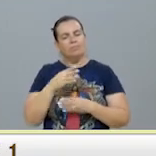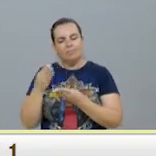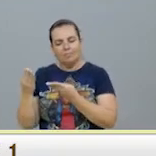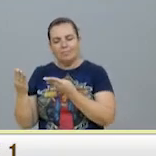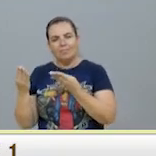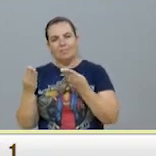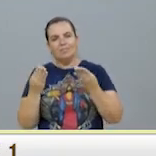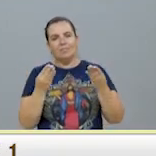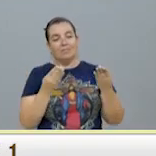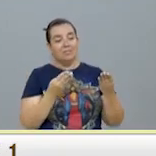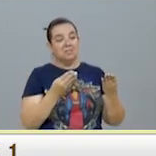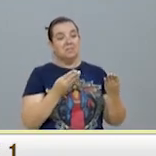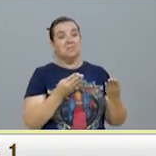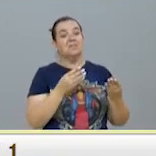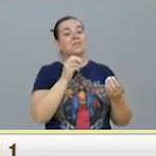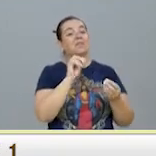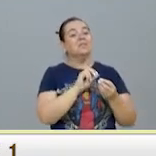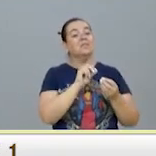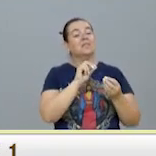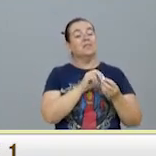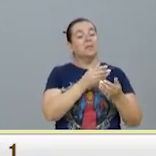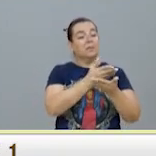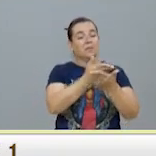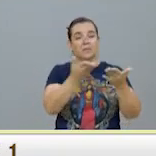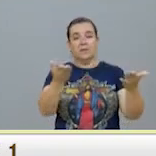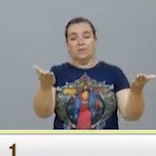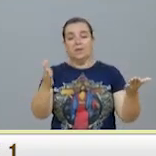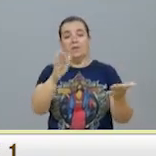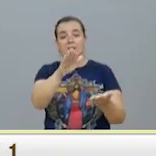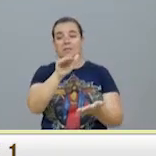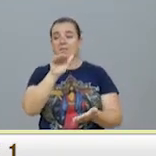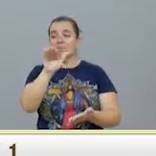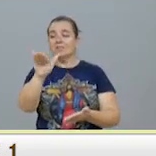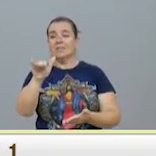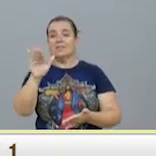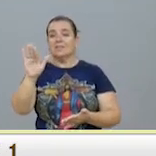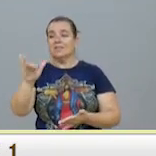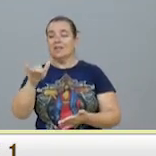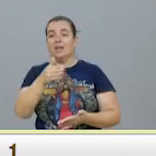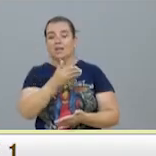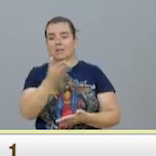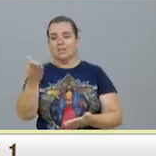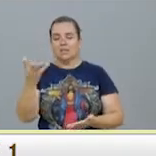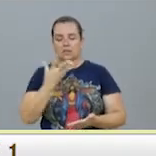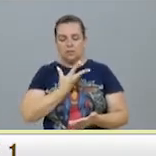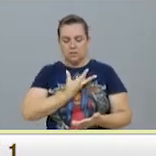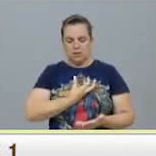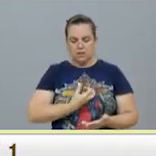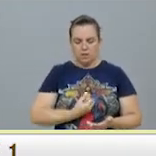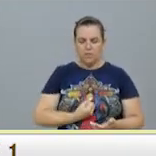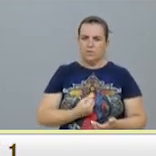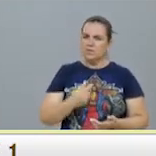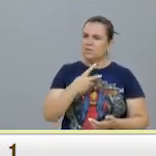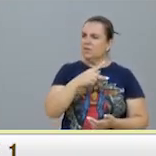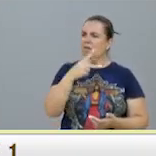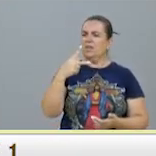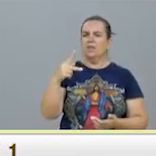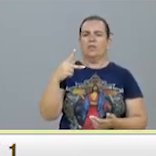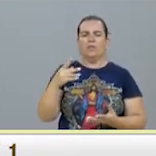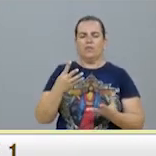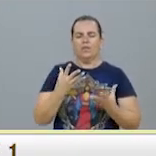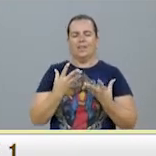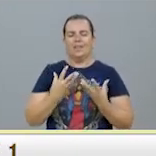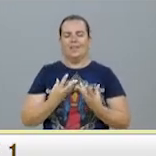então lançou: vinde a mim, vós os cansados, eu vos